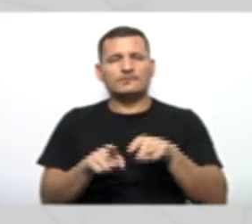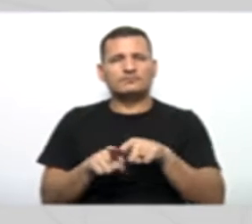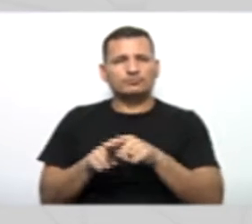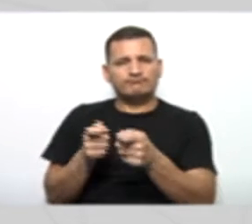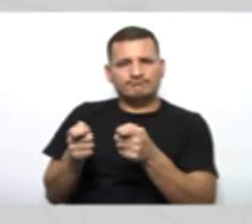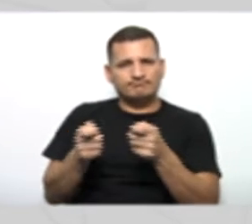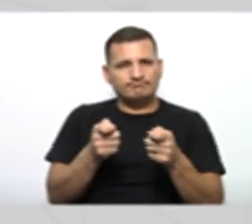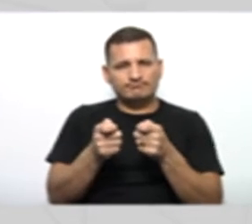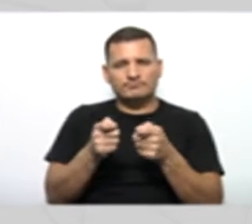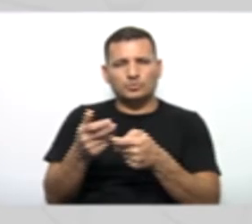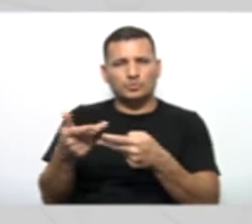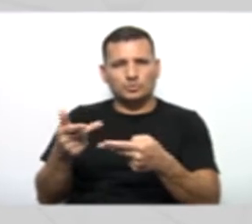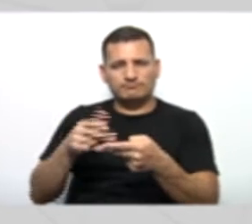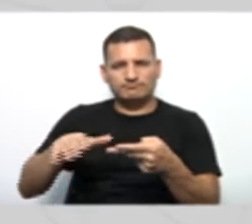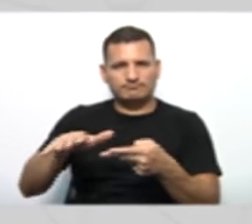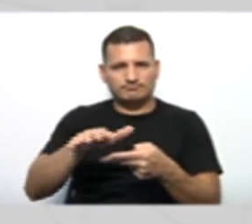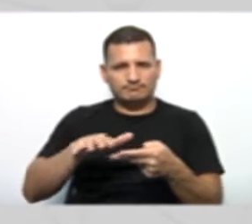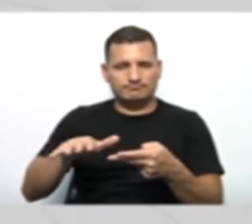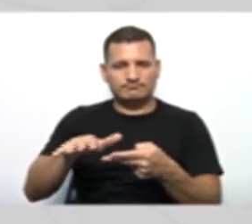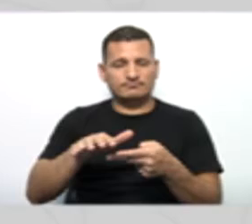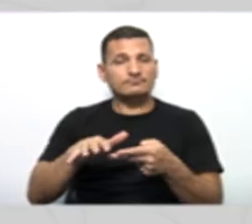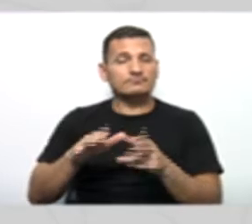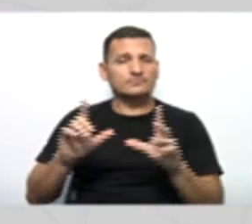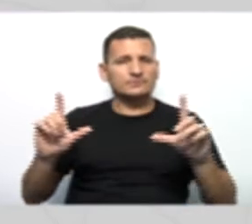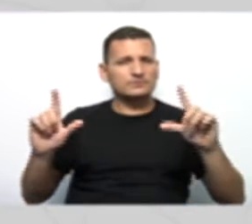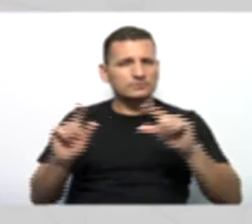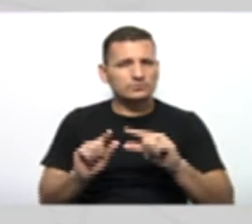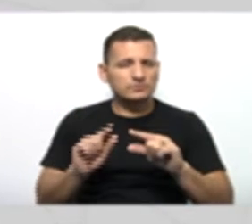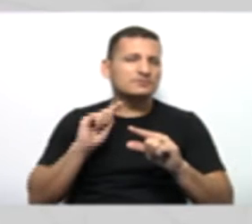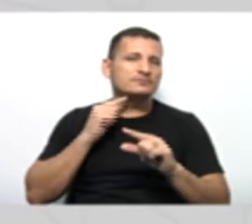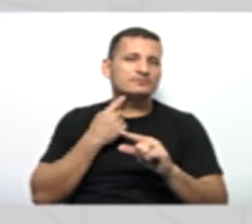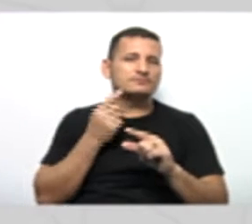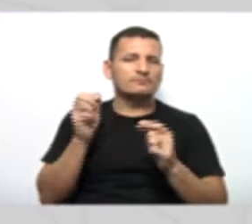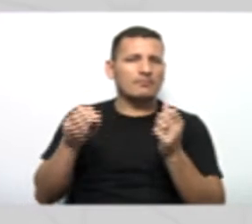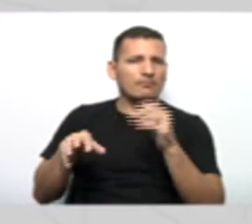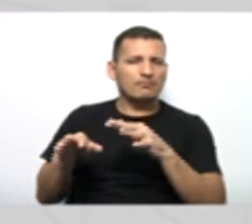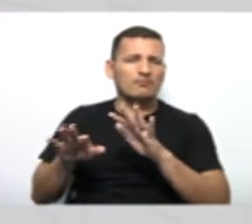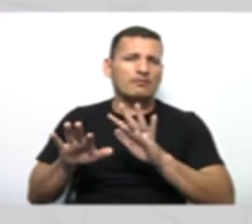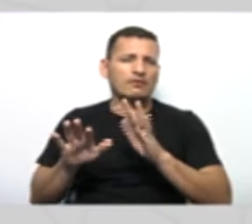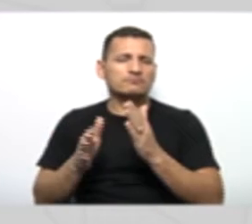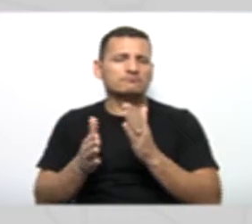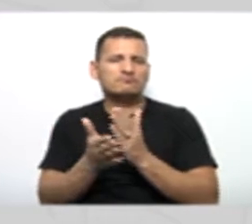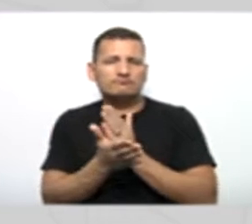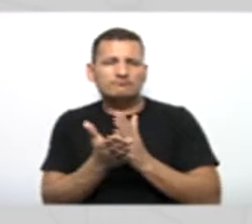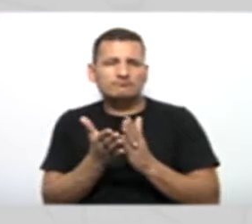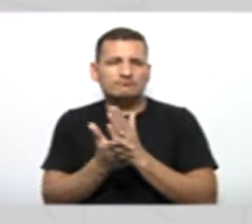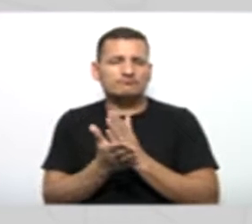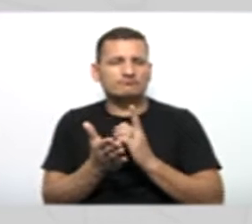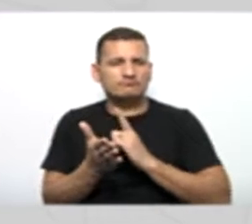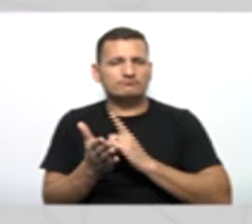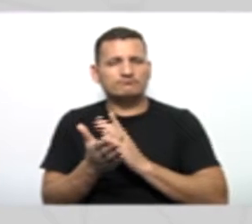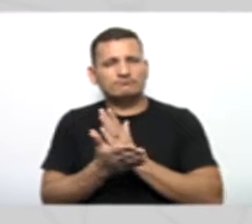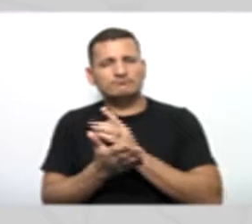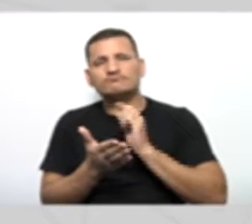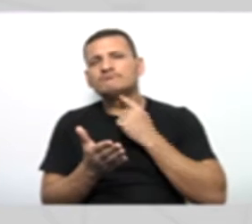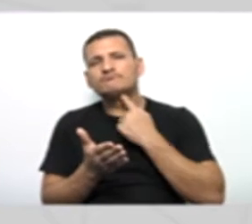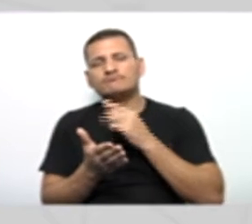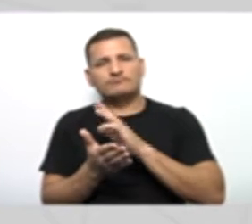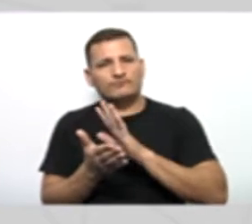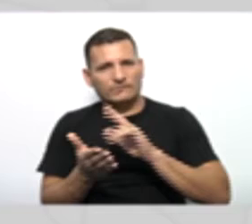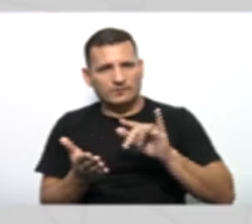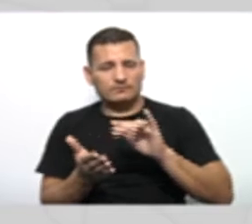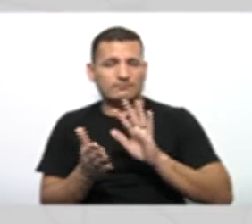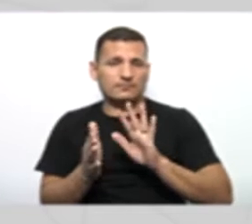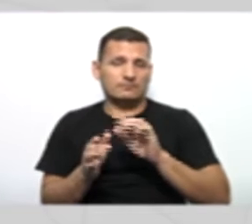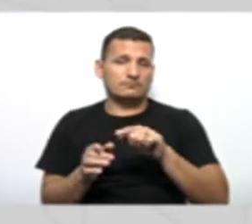seja, mesmo procurando reduzir a poluição, ainda vai haver alguns poluentes que vão ser gerados. Agora ela